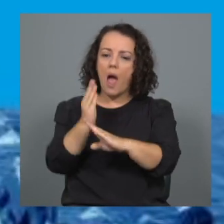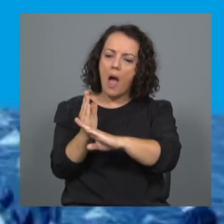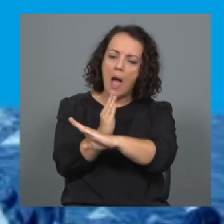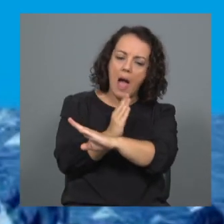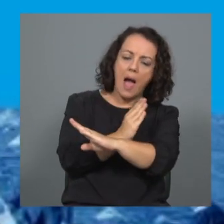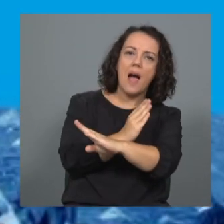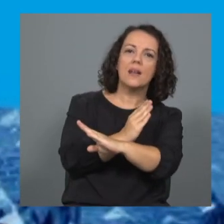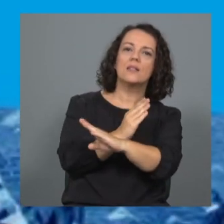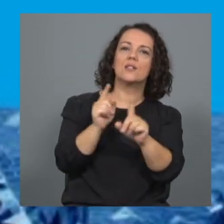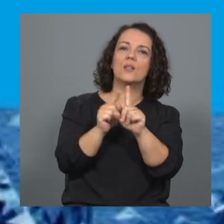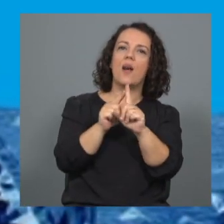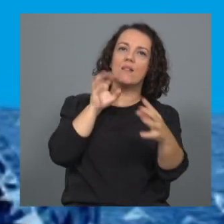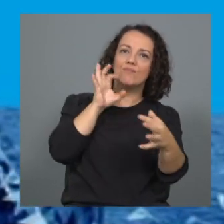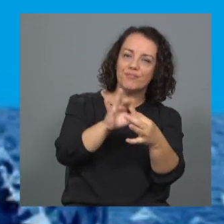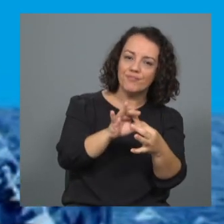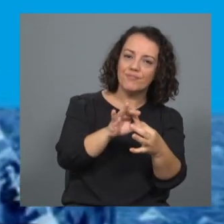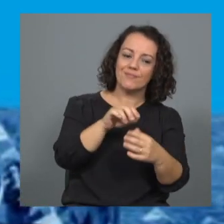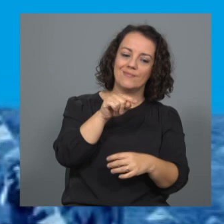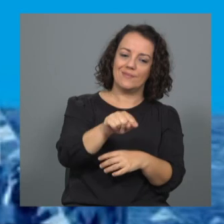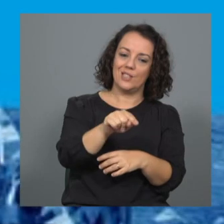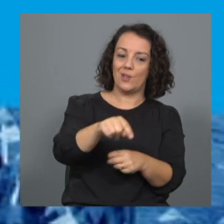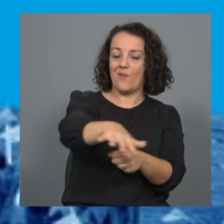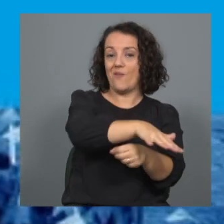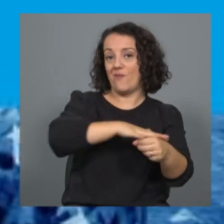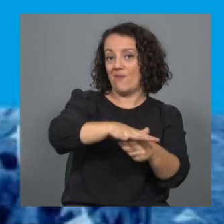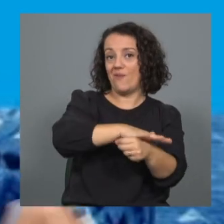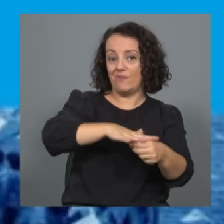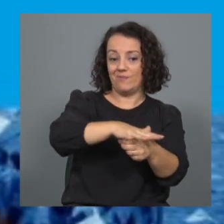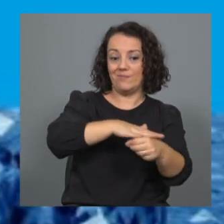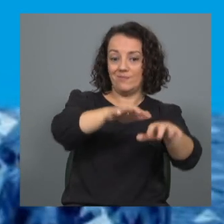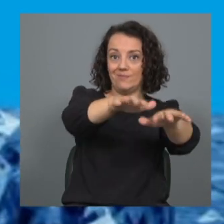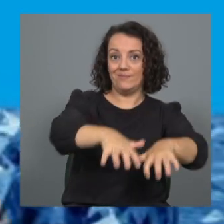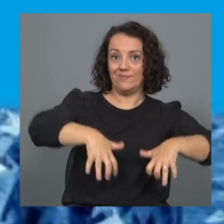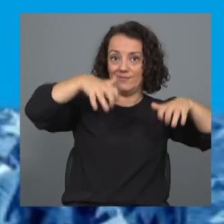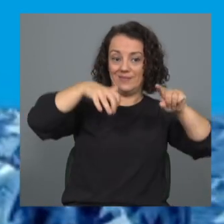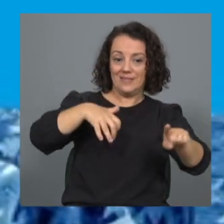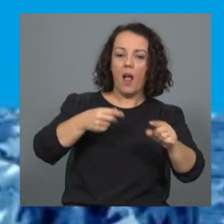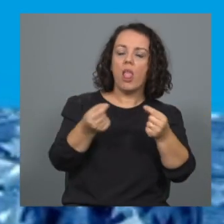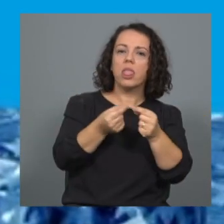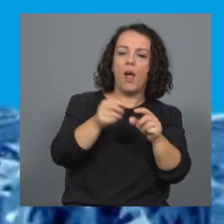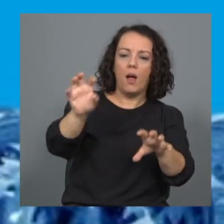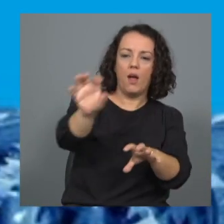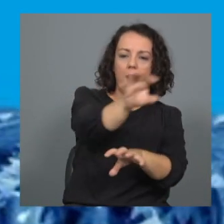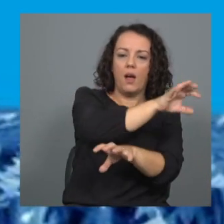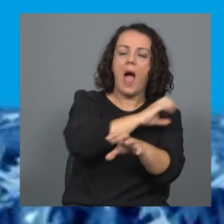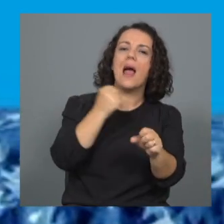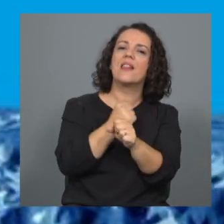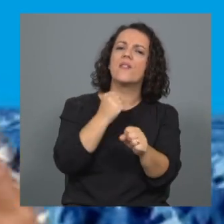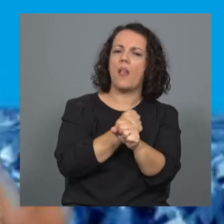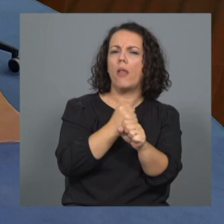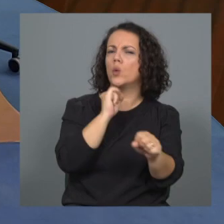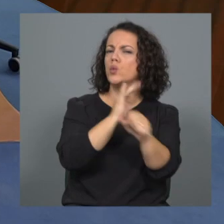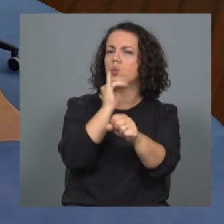do coração do local onde vai ter lugar a Praça Central, vão acontecer. Portanto, as atividades que vão ter lugar, que são realmente variadas,